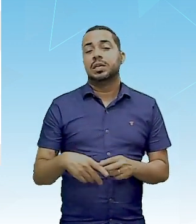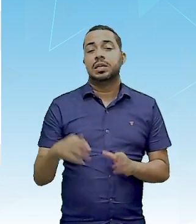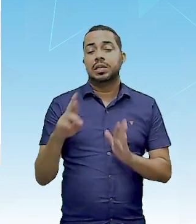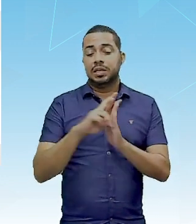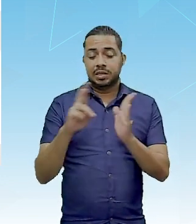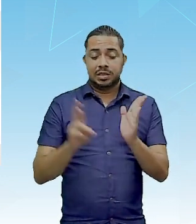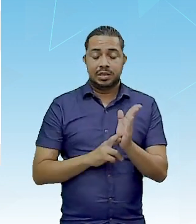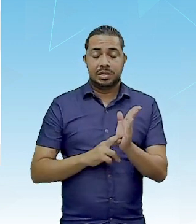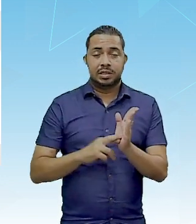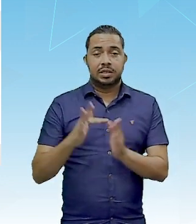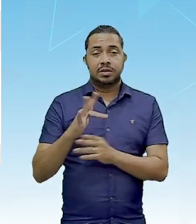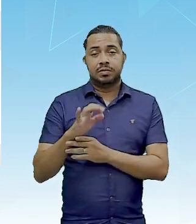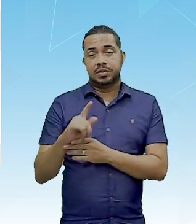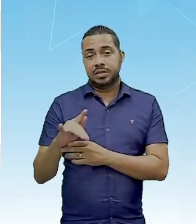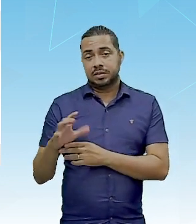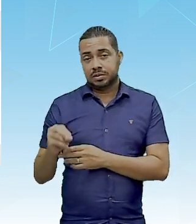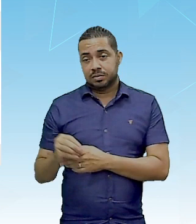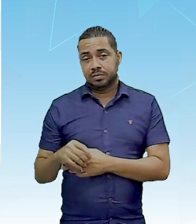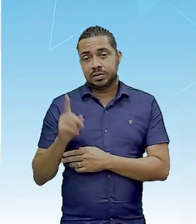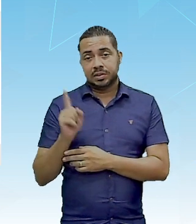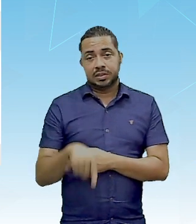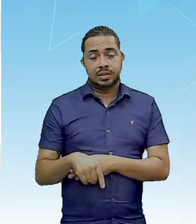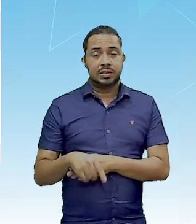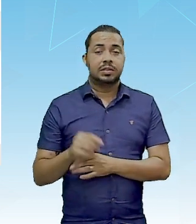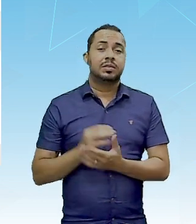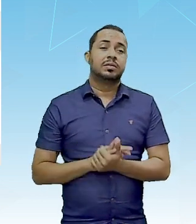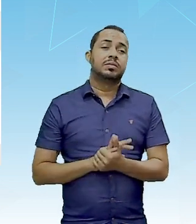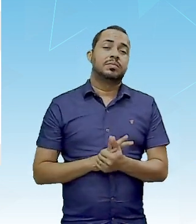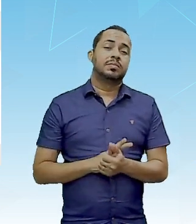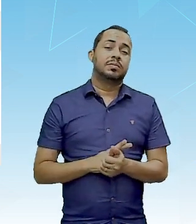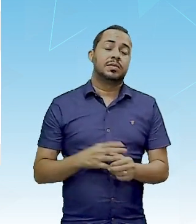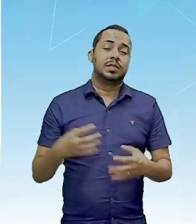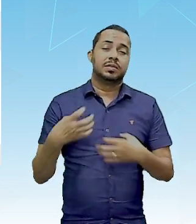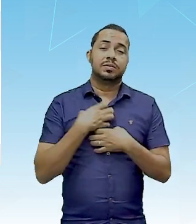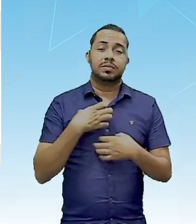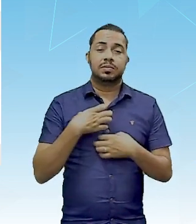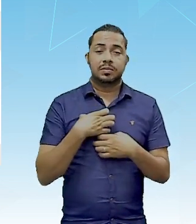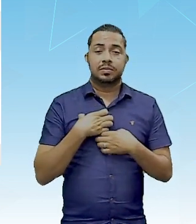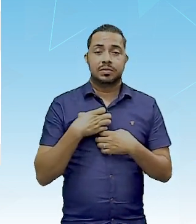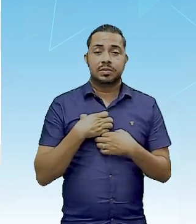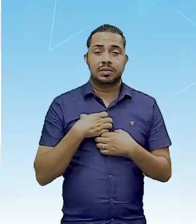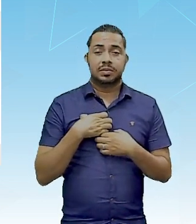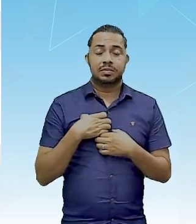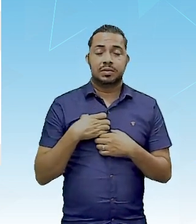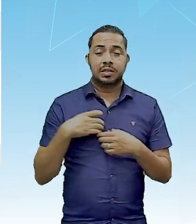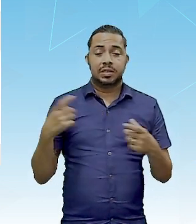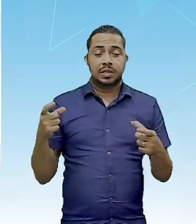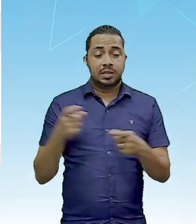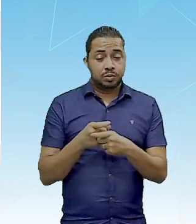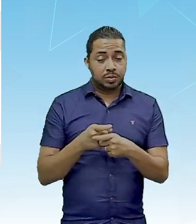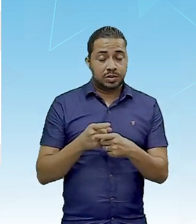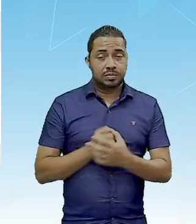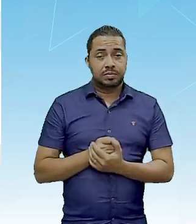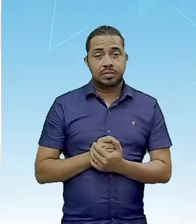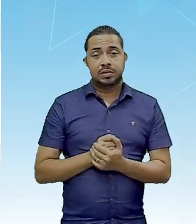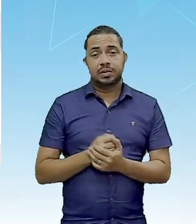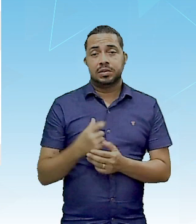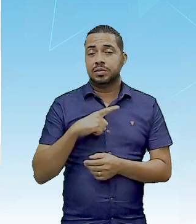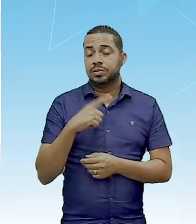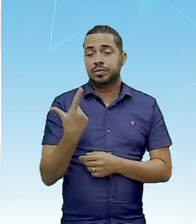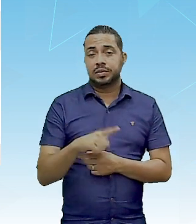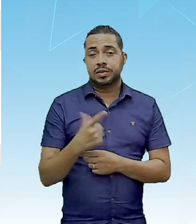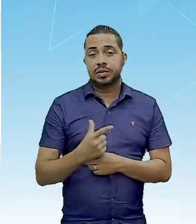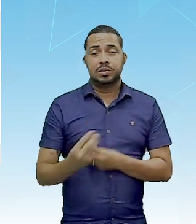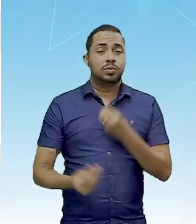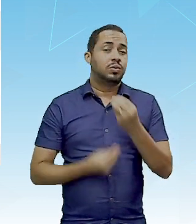fração é: a fração deve ficar na forma irredutível. Ou seja, eu não tenho mais